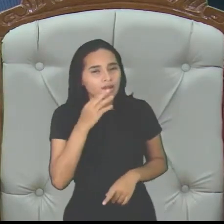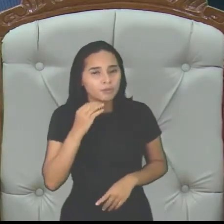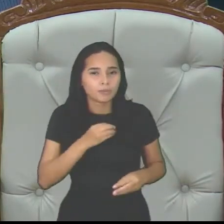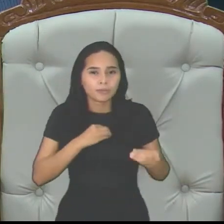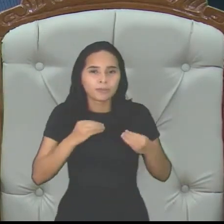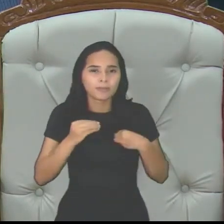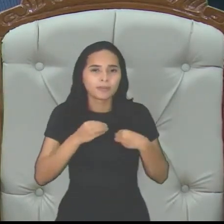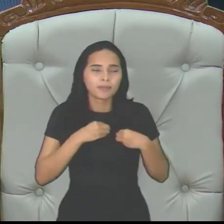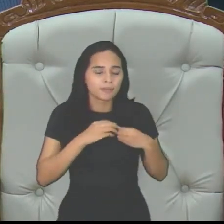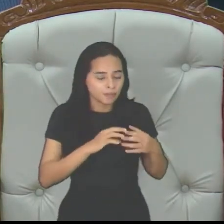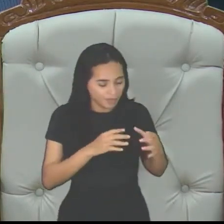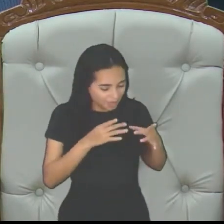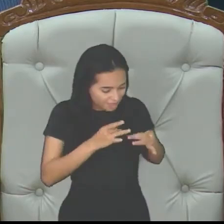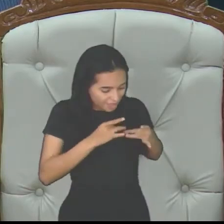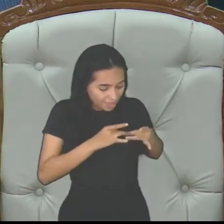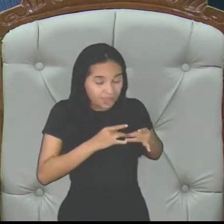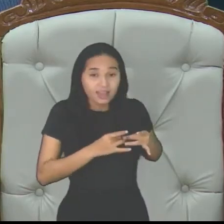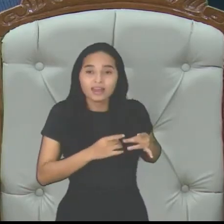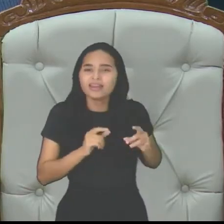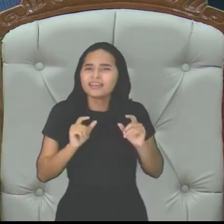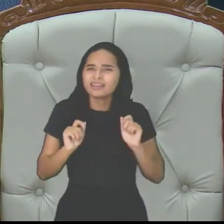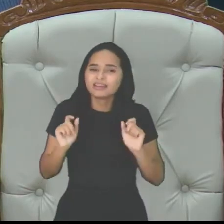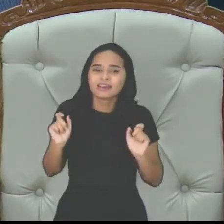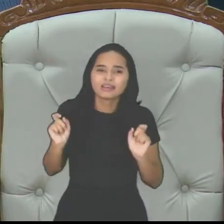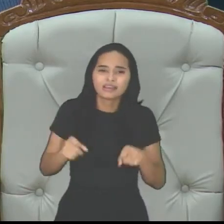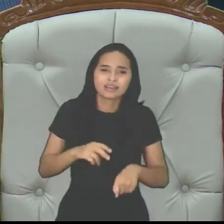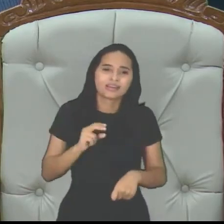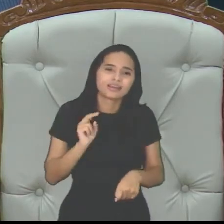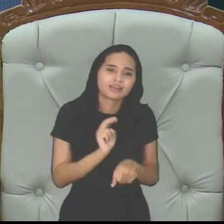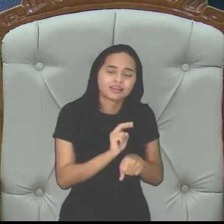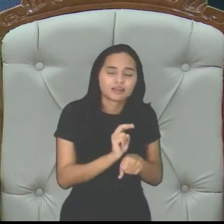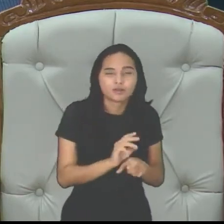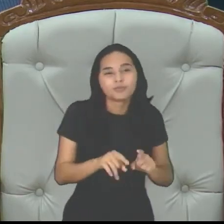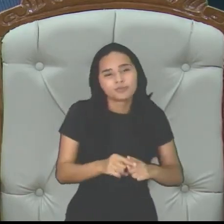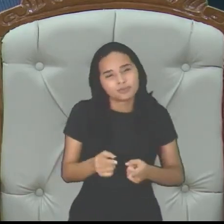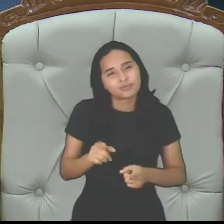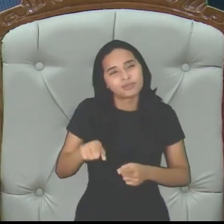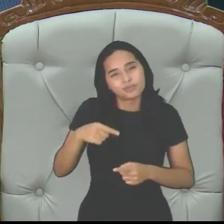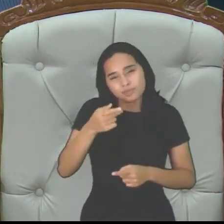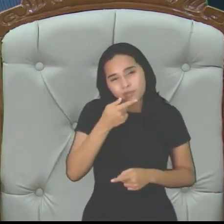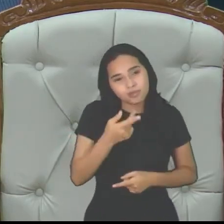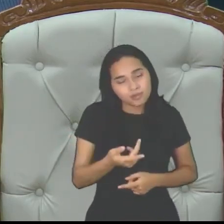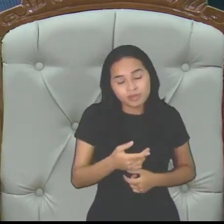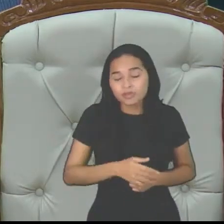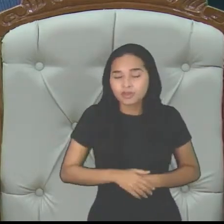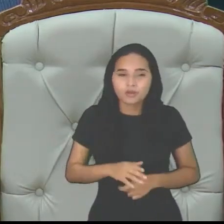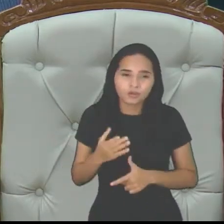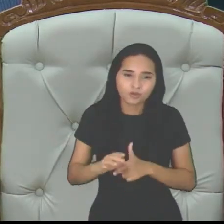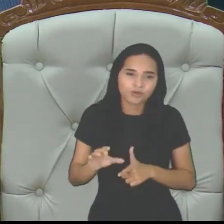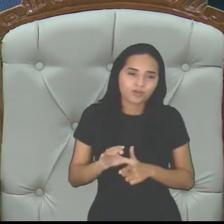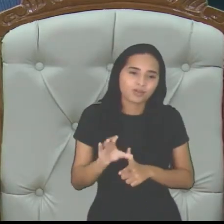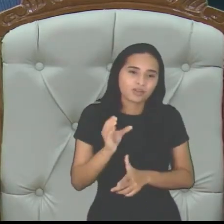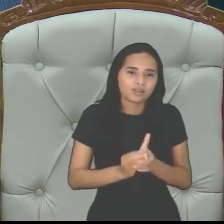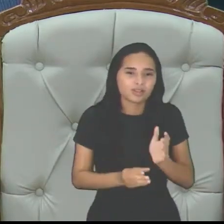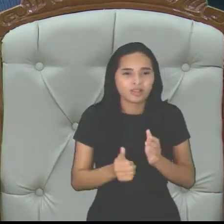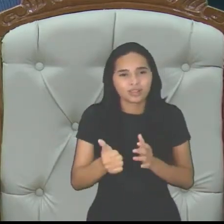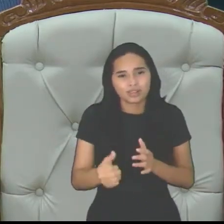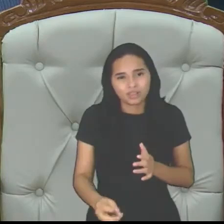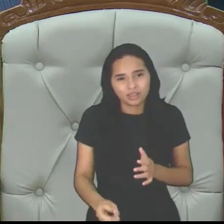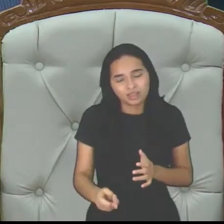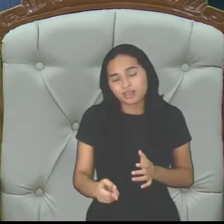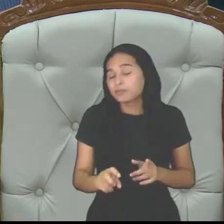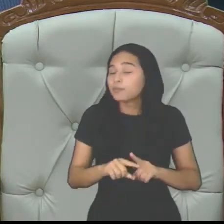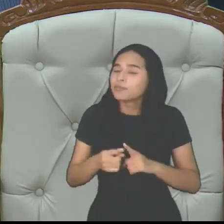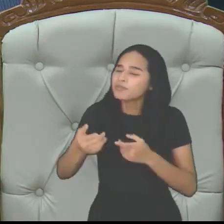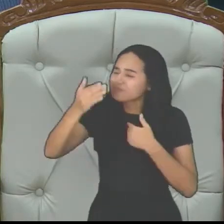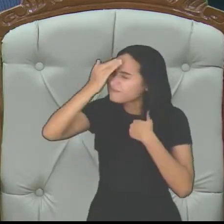atrelado a ele, e quem pode livrá-lo? Mas ele diz depois, lá em Coríntios capítulo 15, mas graças